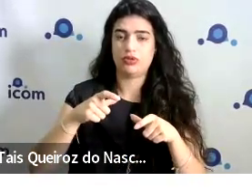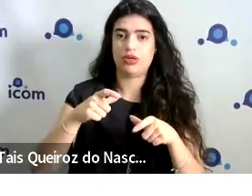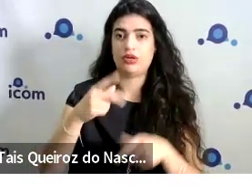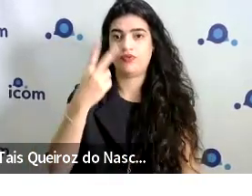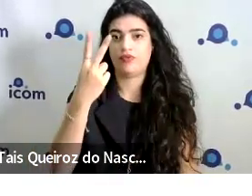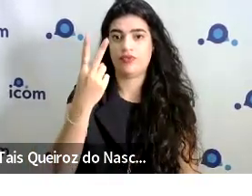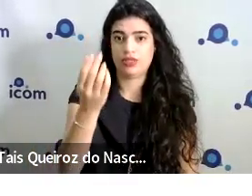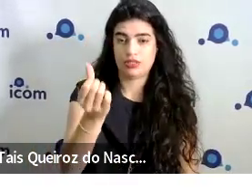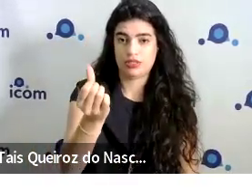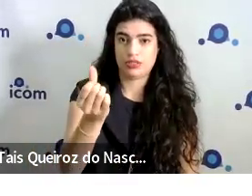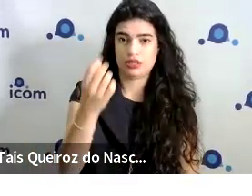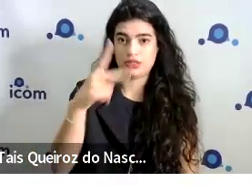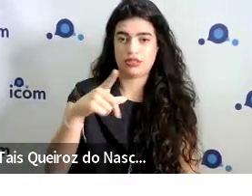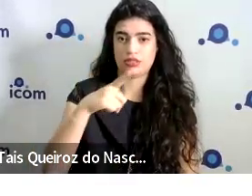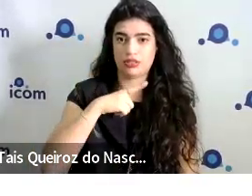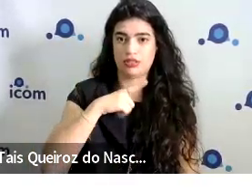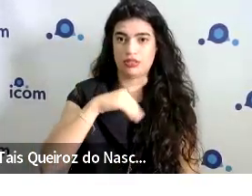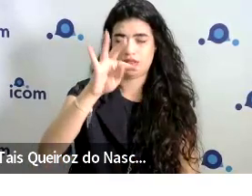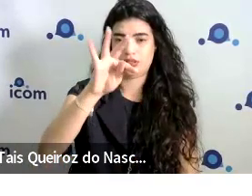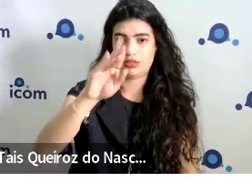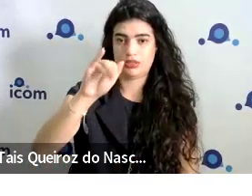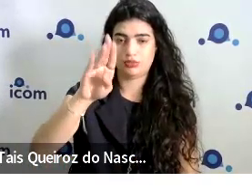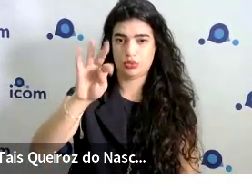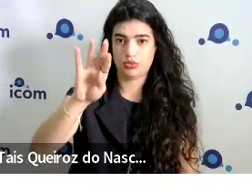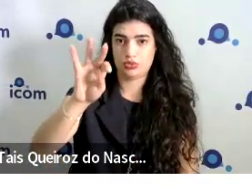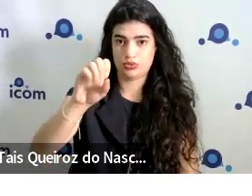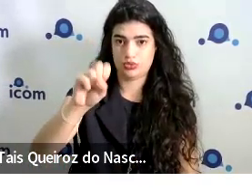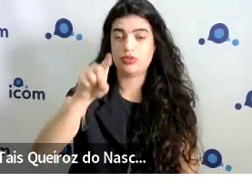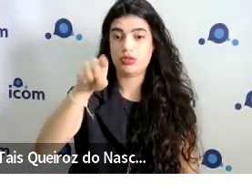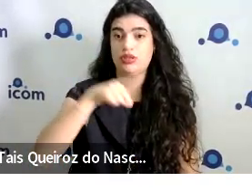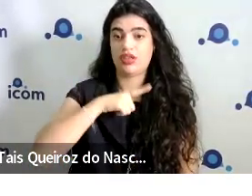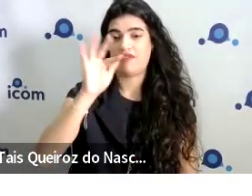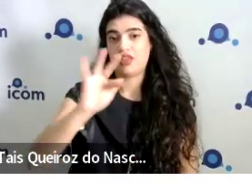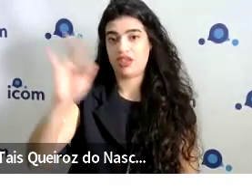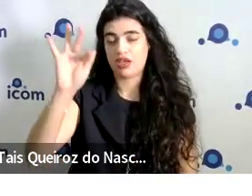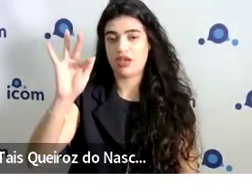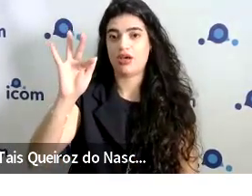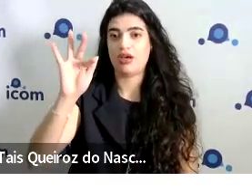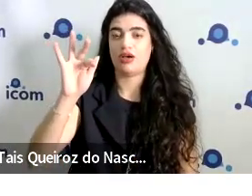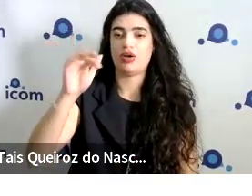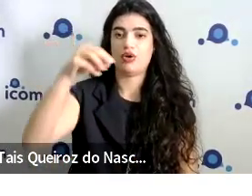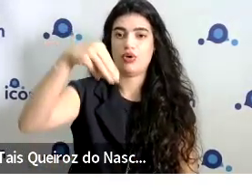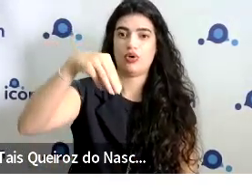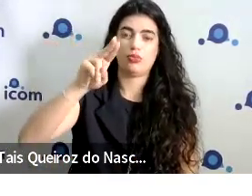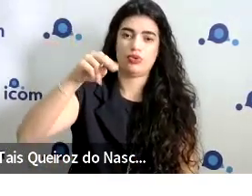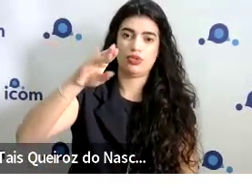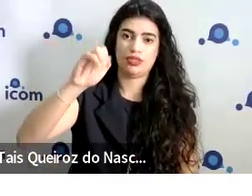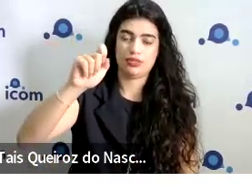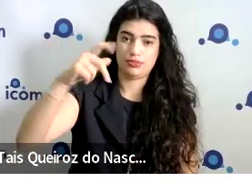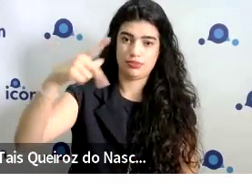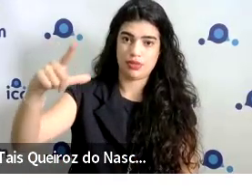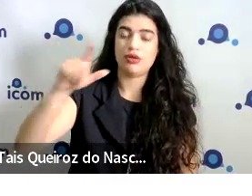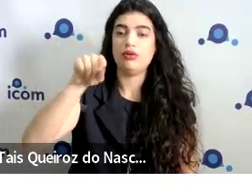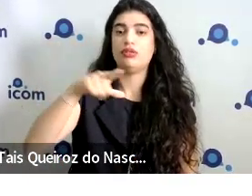para fazer a operação de tributos, tá? Eles até dividem aqui entre federal, estadual e municipal. Mas é muito visível que a gente tem aqui